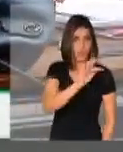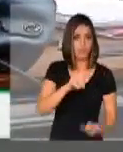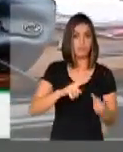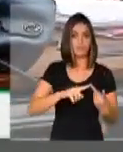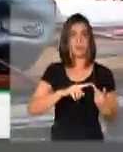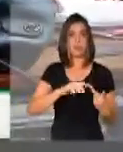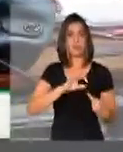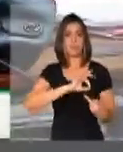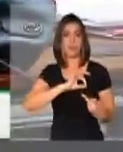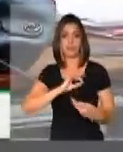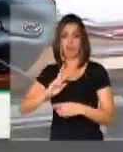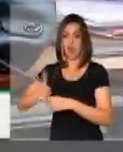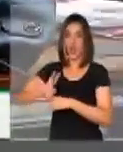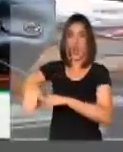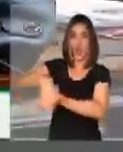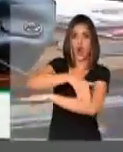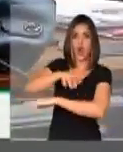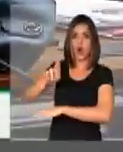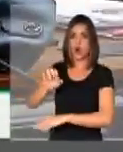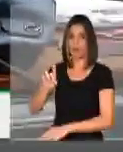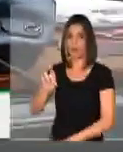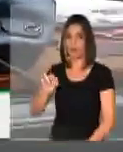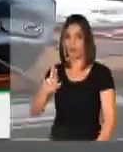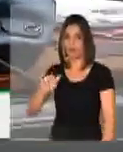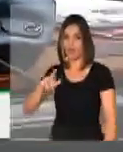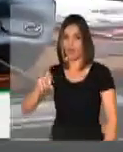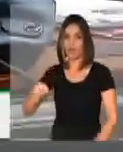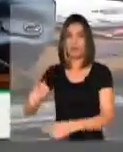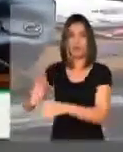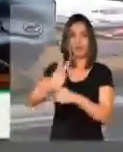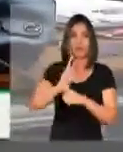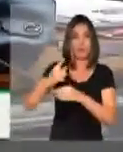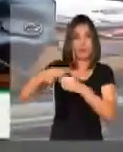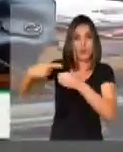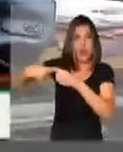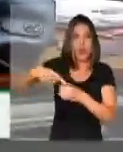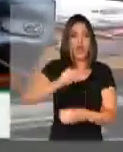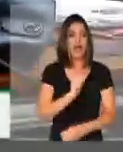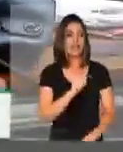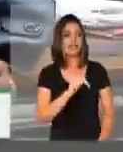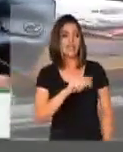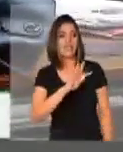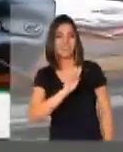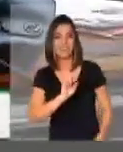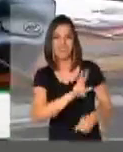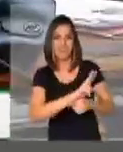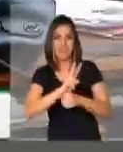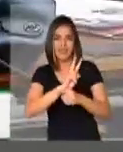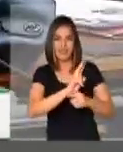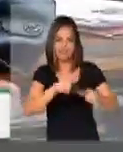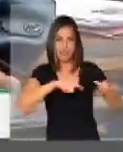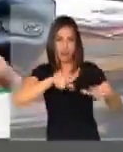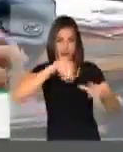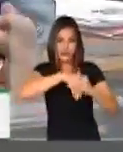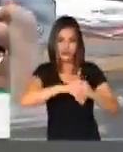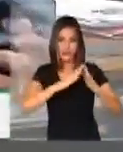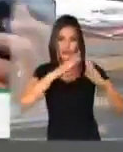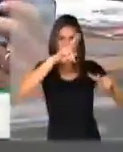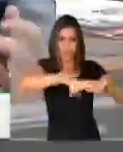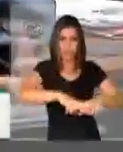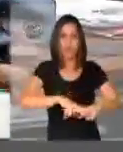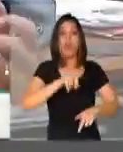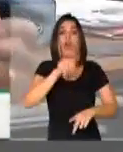dos policiais rodoviários, guardas municipais, agentes penitenciários. São funções